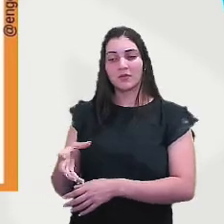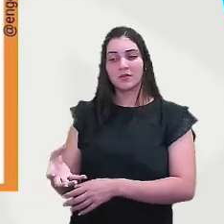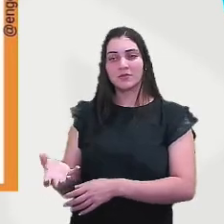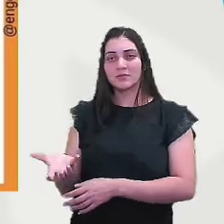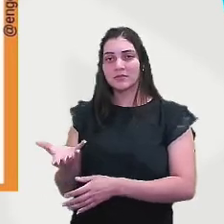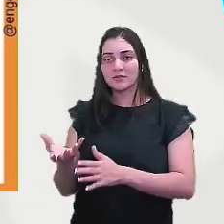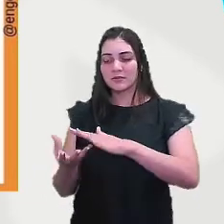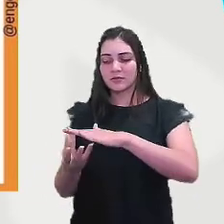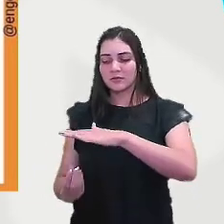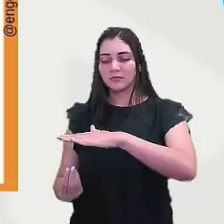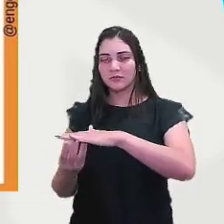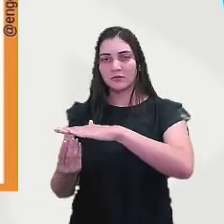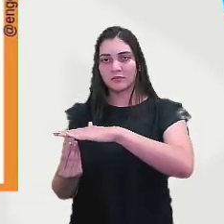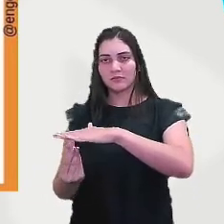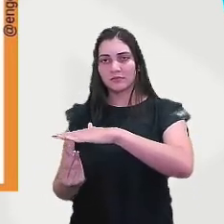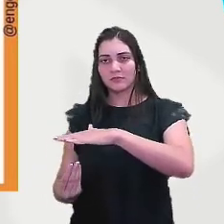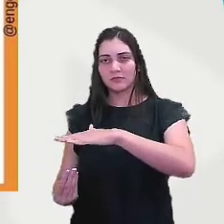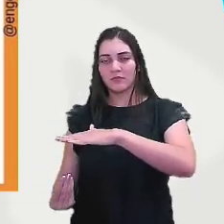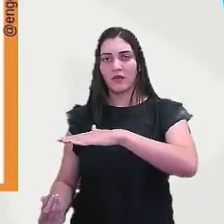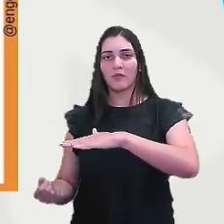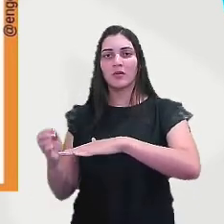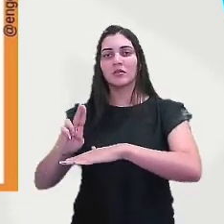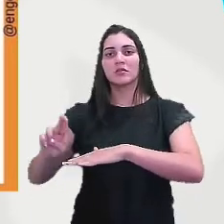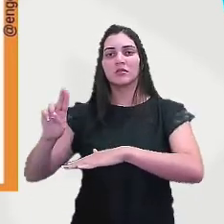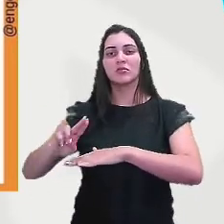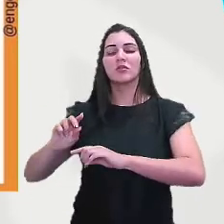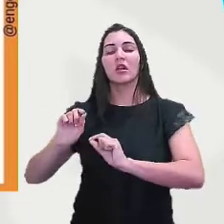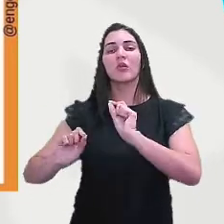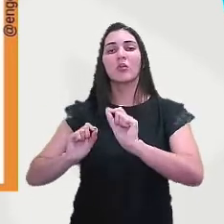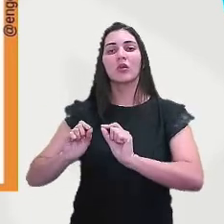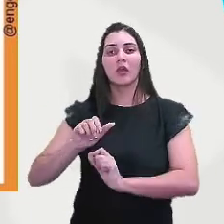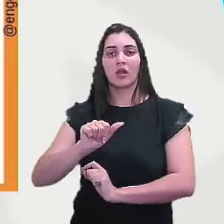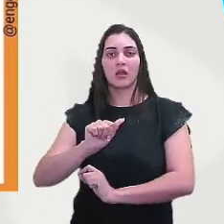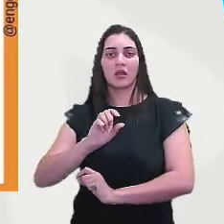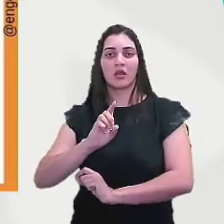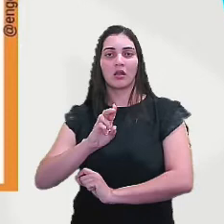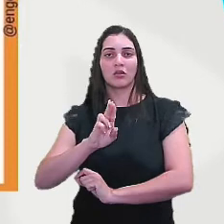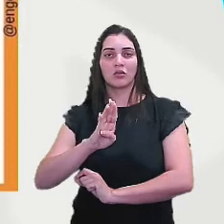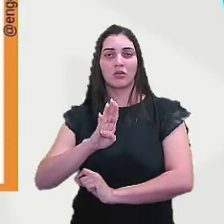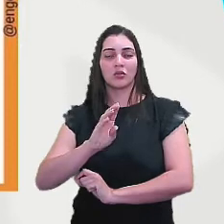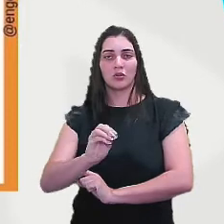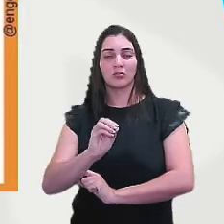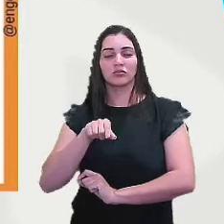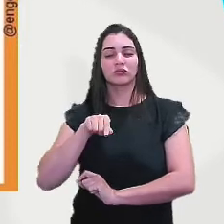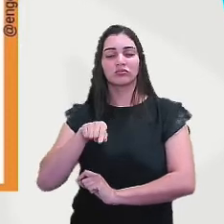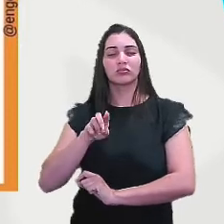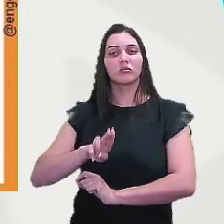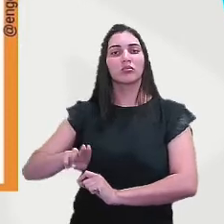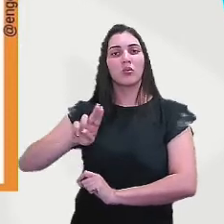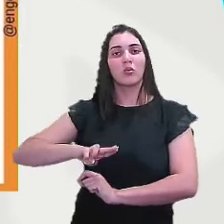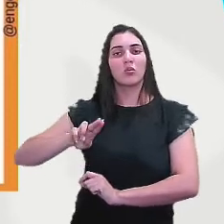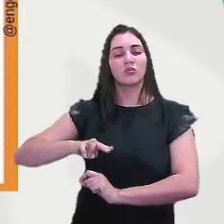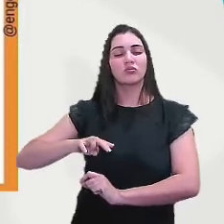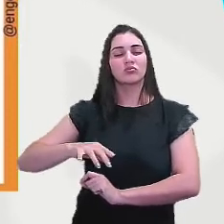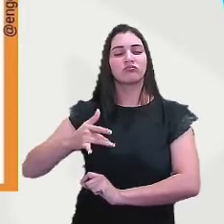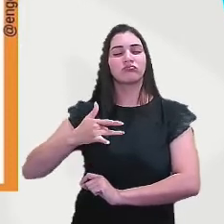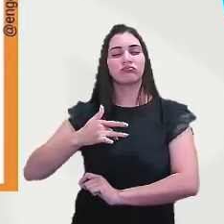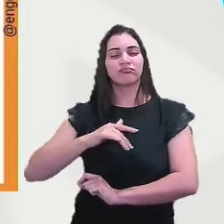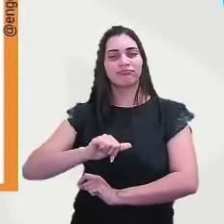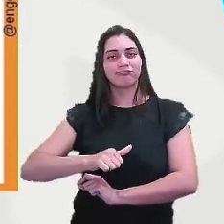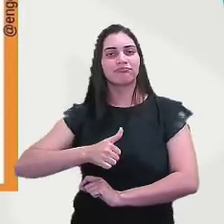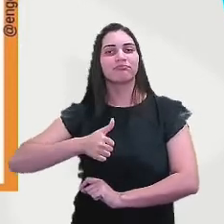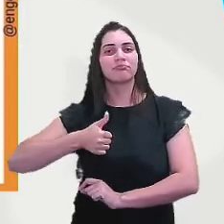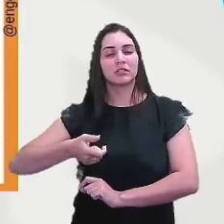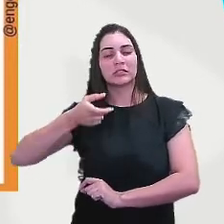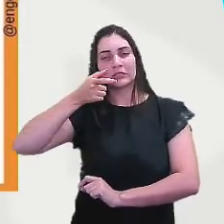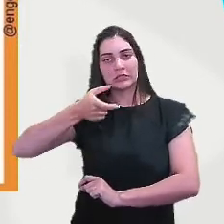gente, ele vai ser desidratado para ser usado, por exemplo, como adubo. Ou seja, um uso muito mais saudável, muito mais interessante